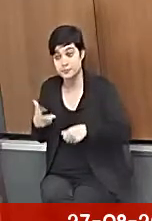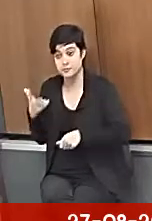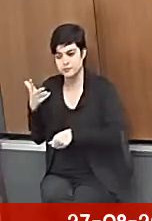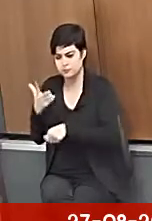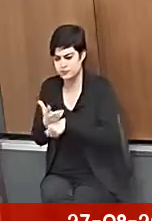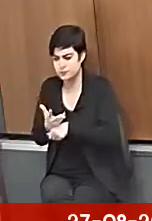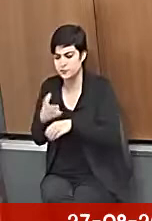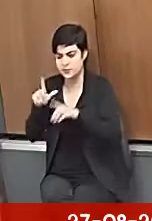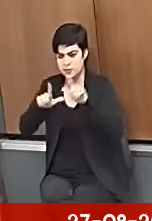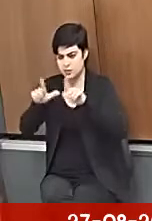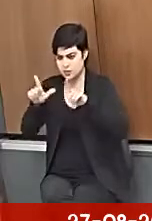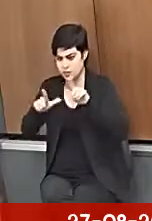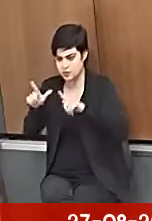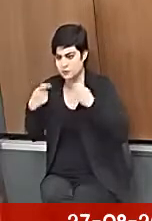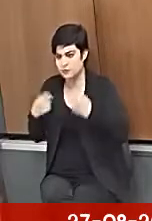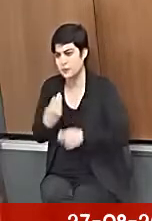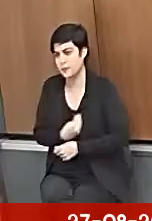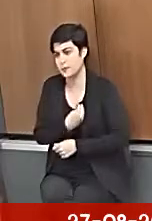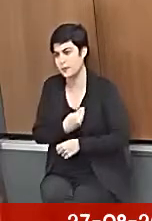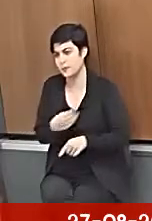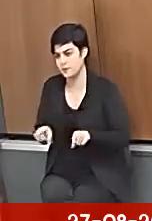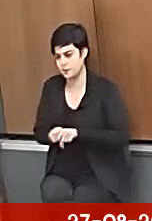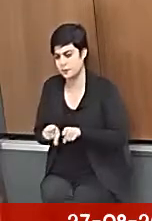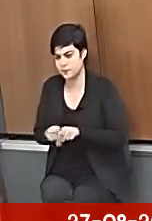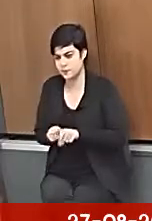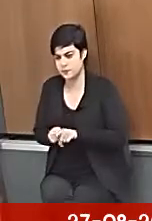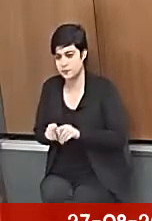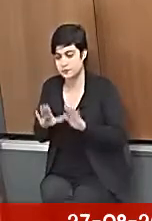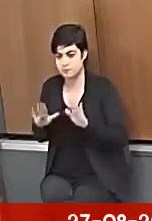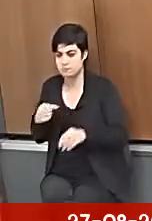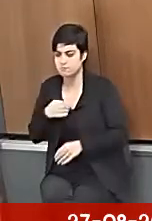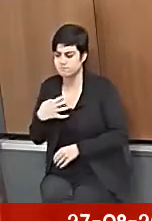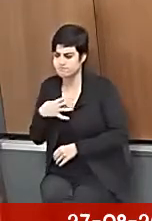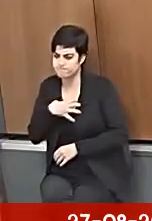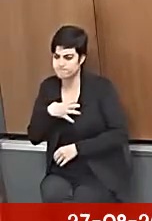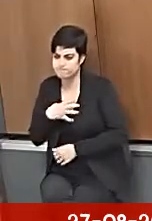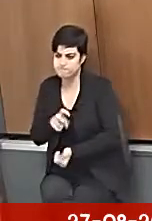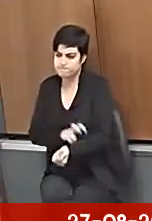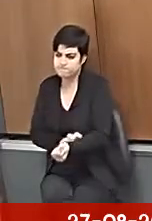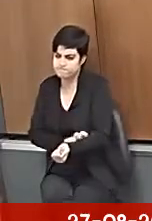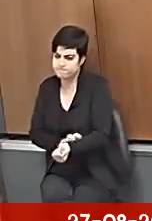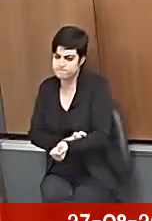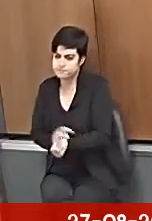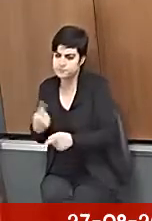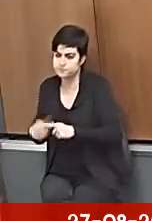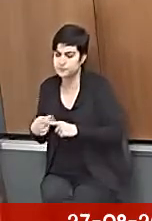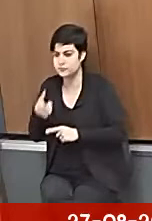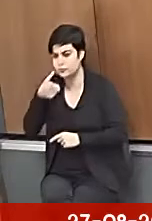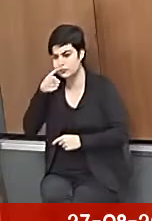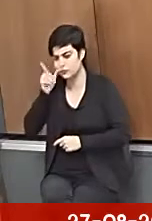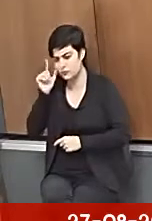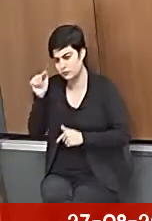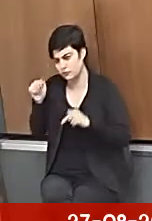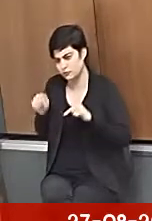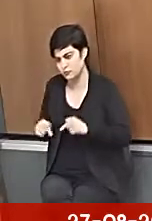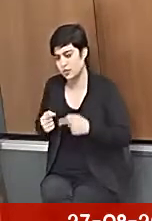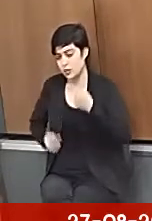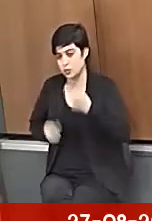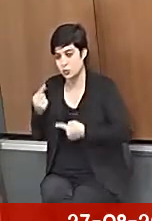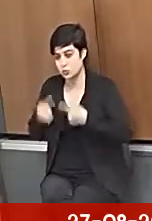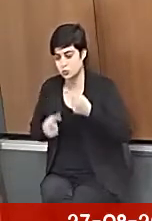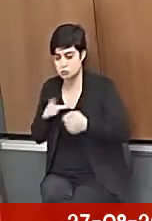que ajudar também o que eu fico puto sentir a vocês que ontem essa casa foi discutido o negócio da